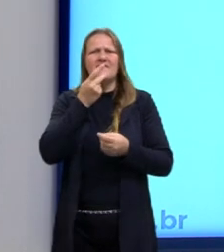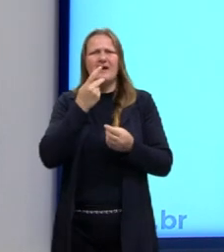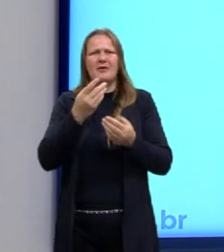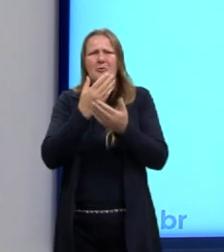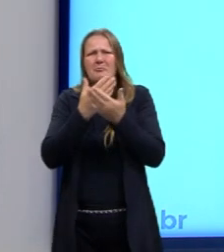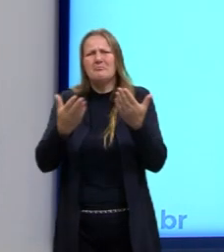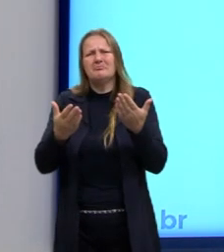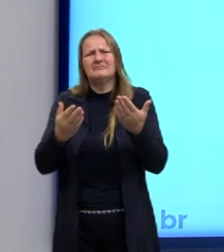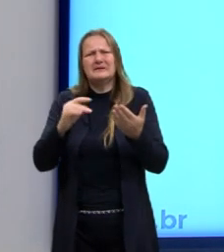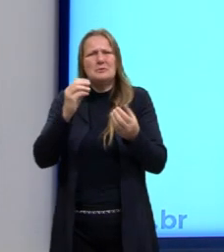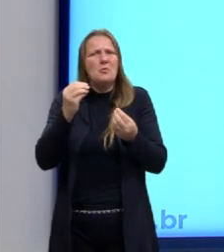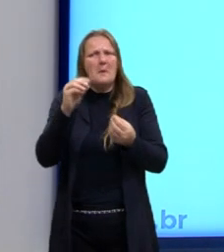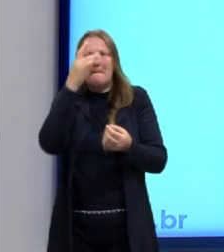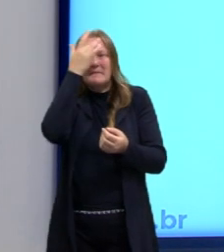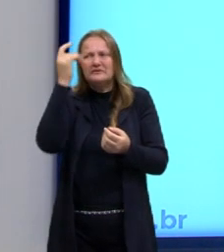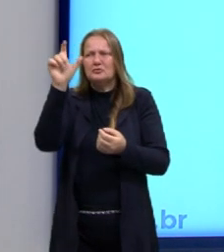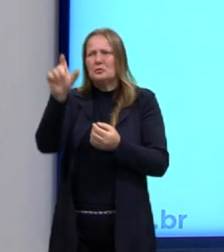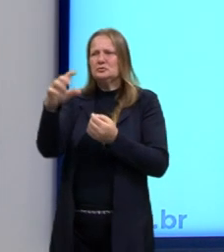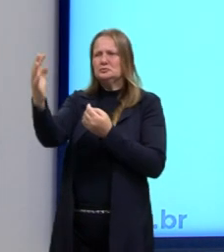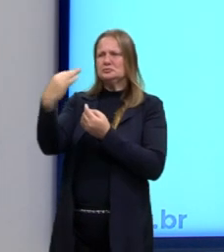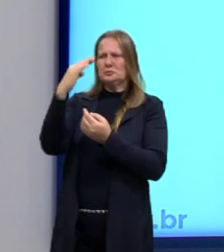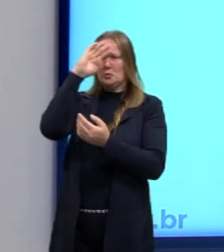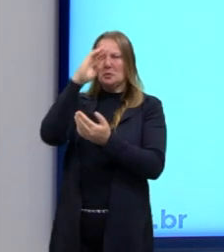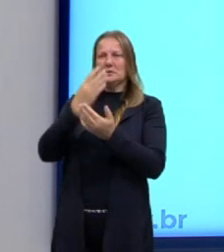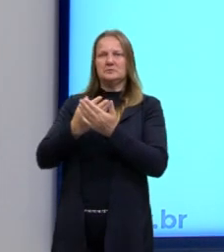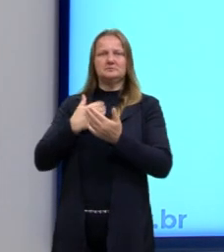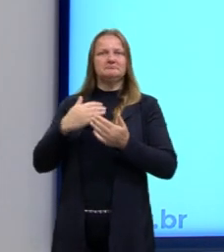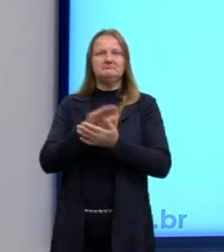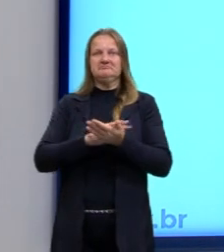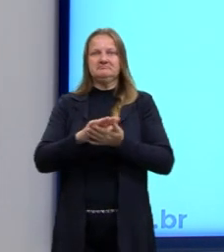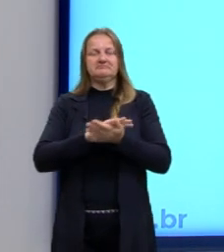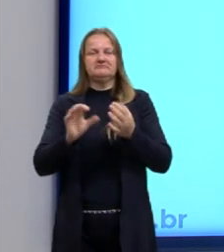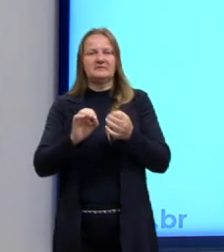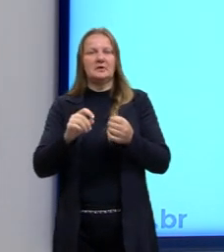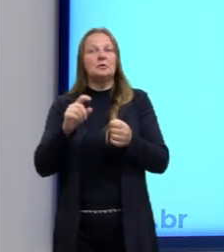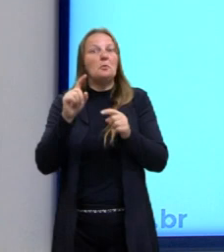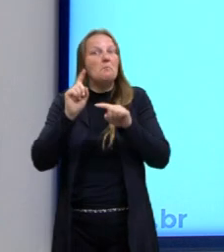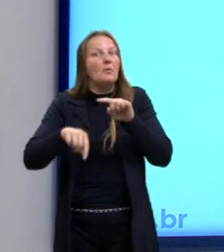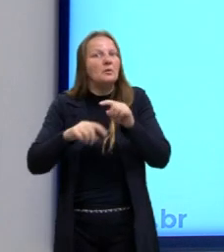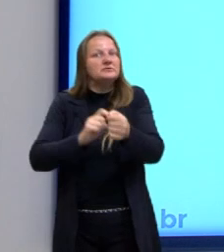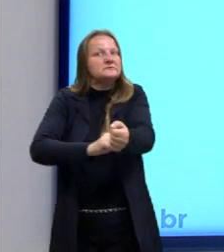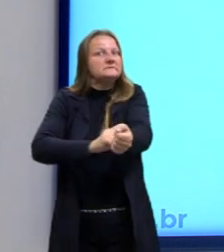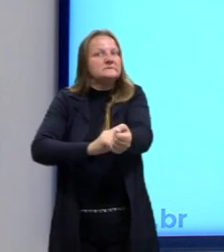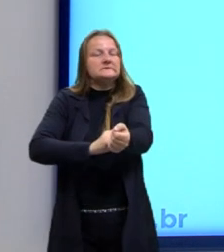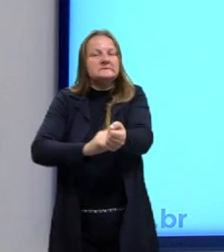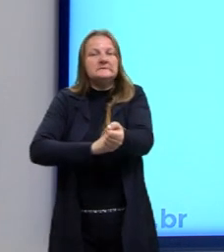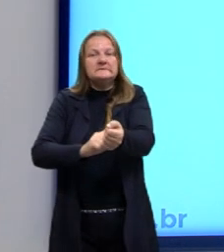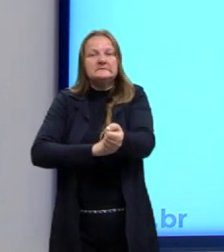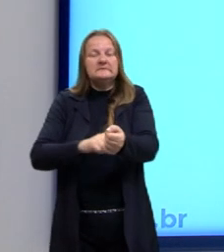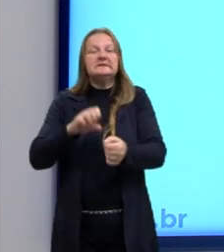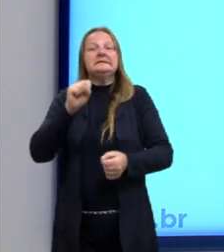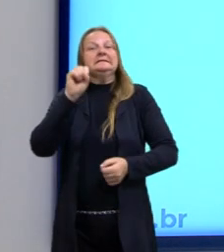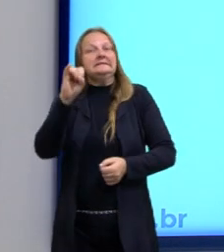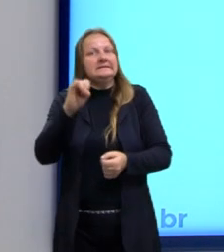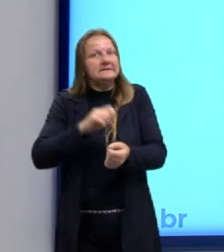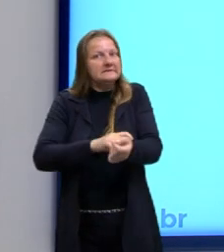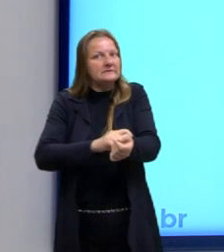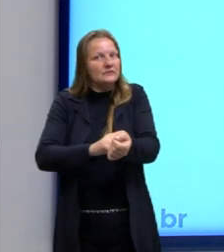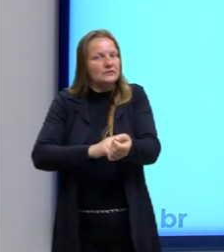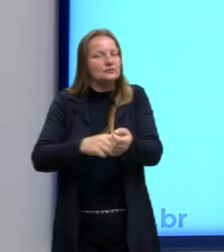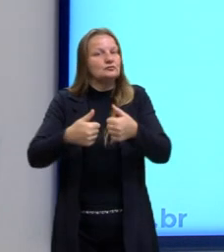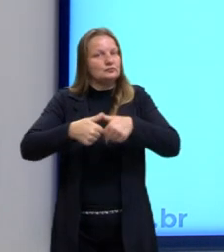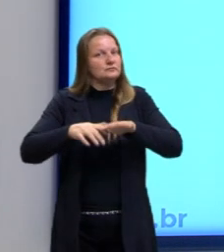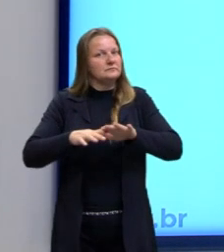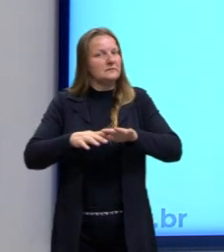perca a credibilidade por isso é muito importante que você não fique nervoso e caso fique que isso não